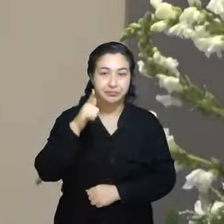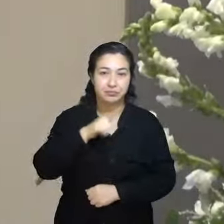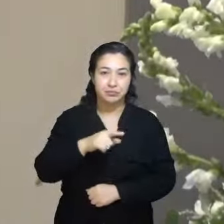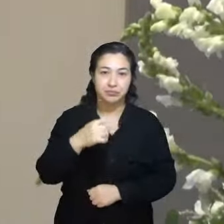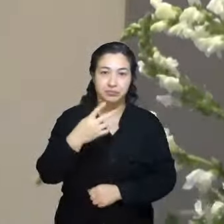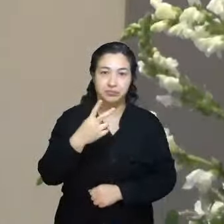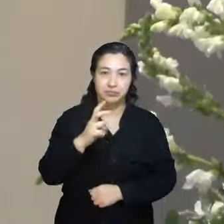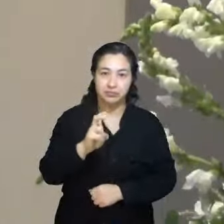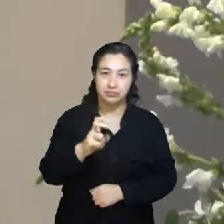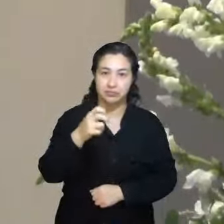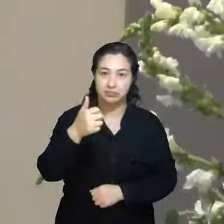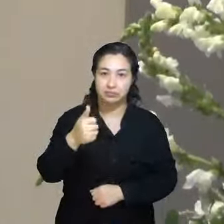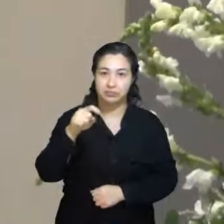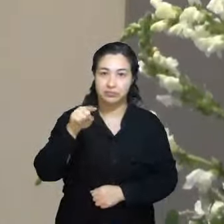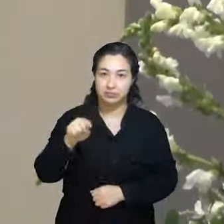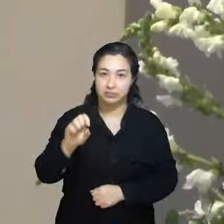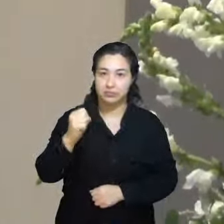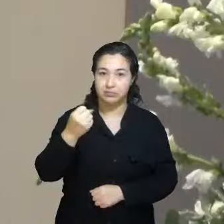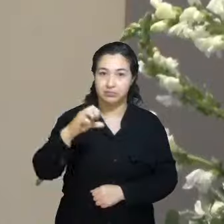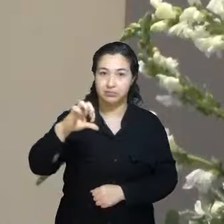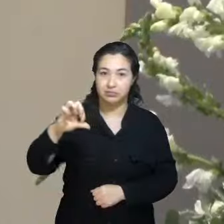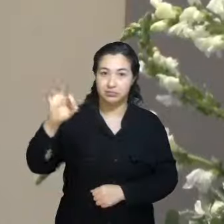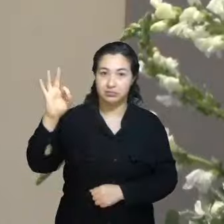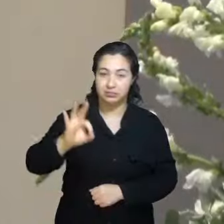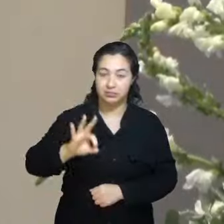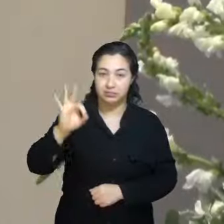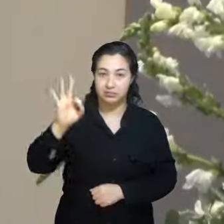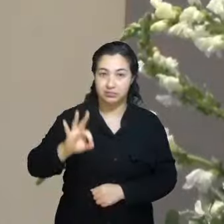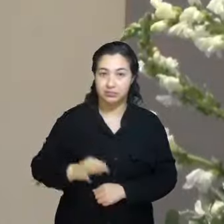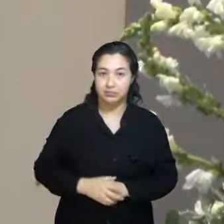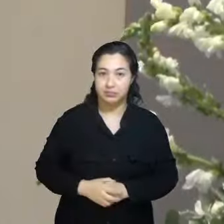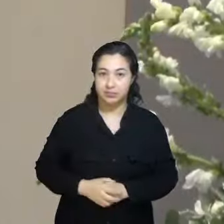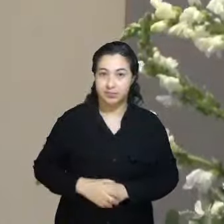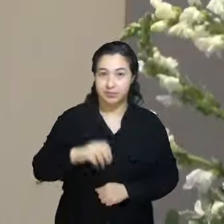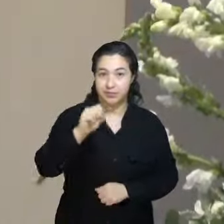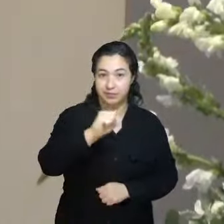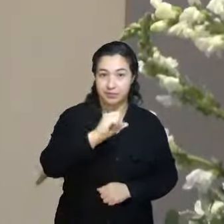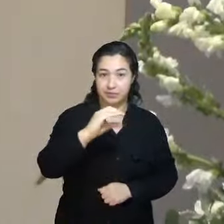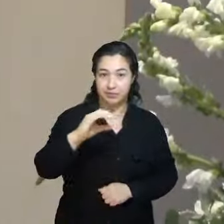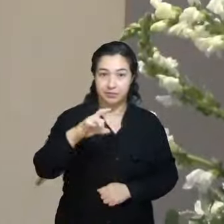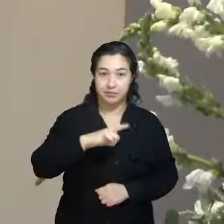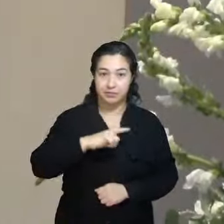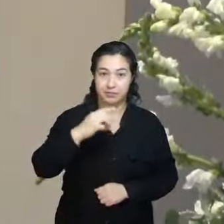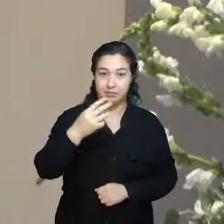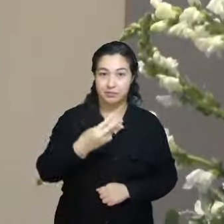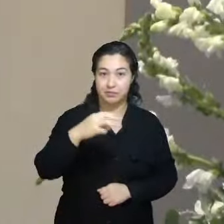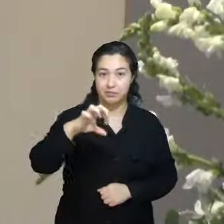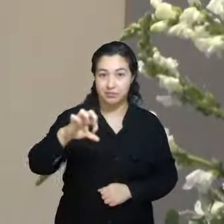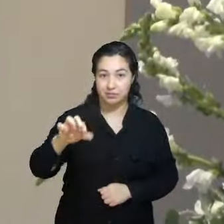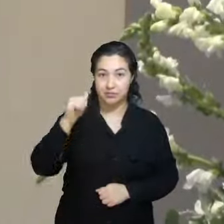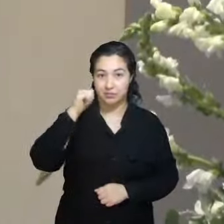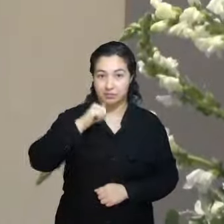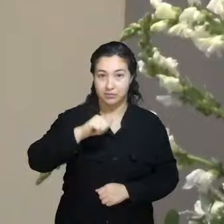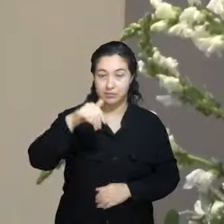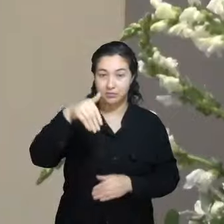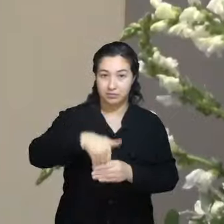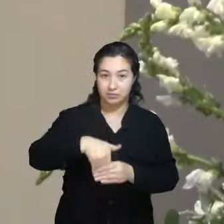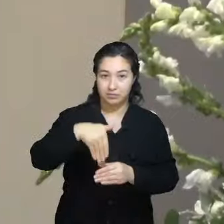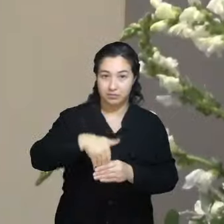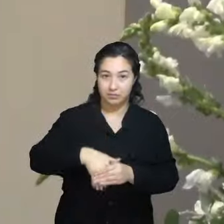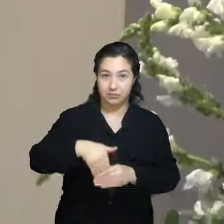51,89 por. em Santa Catarina tivemos 39 mulheres eleitas prefeitas com